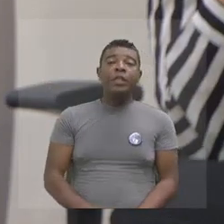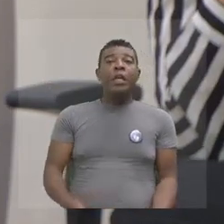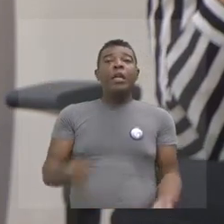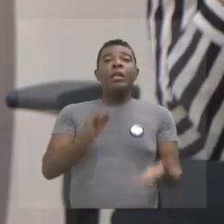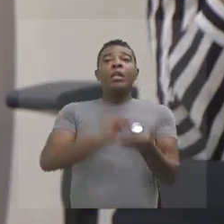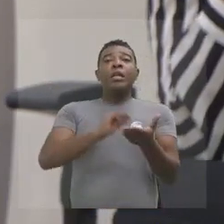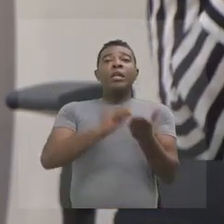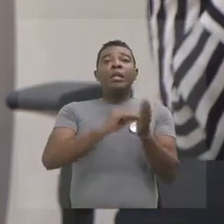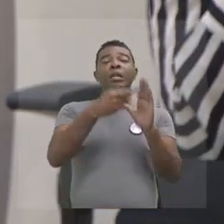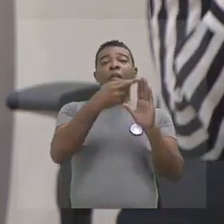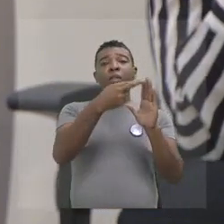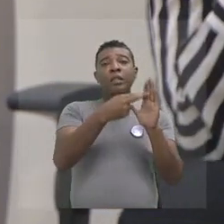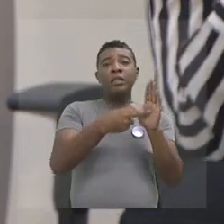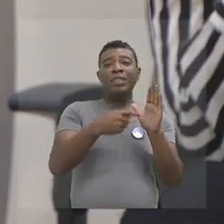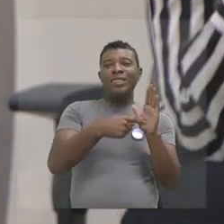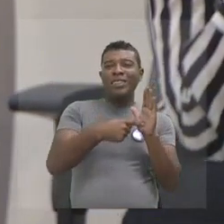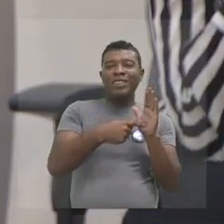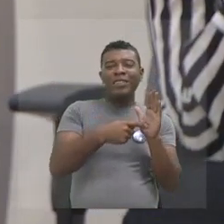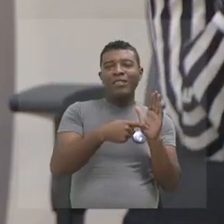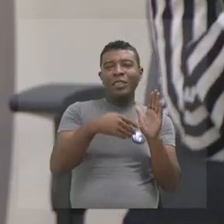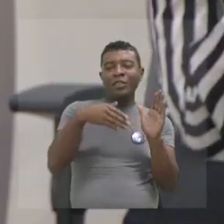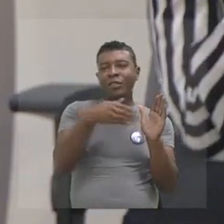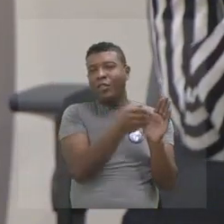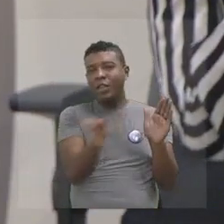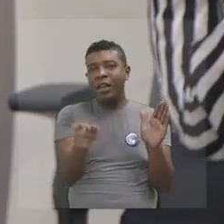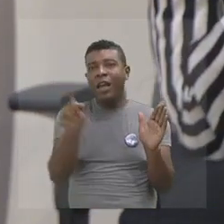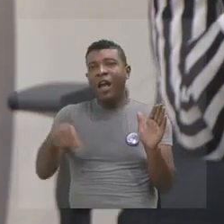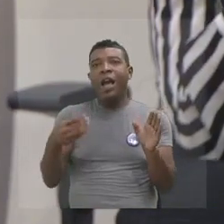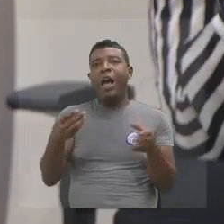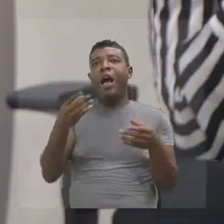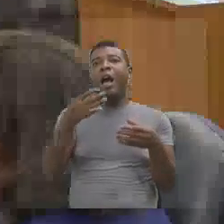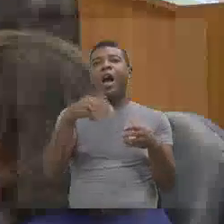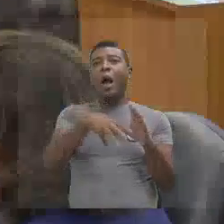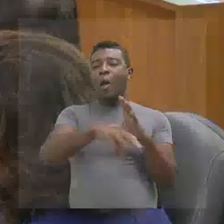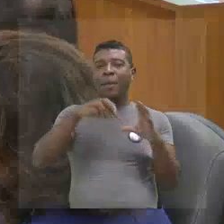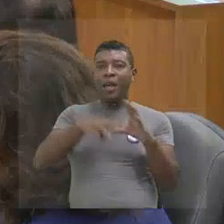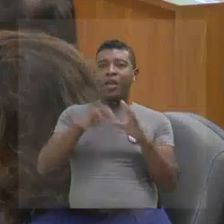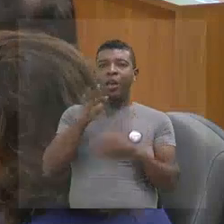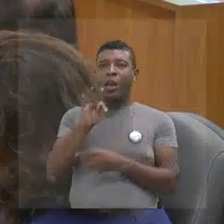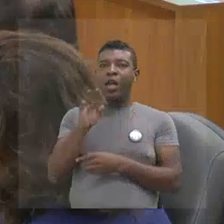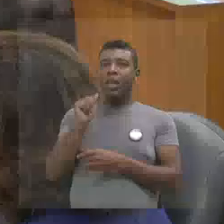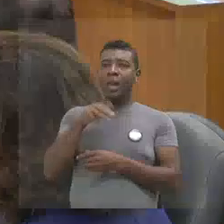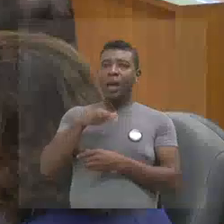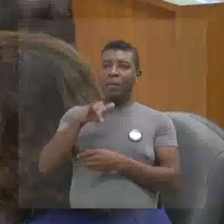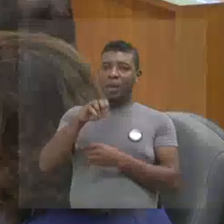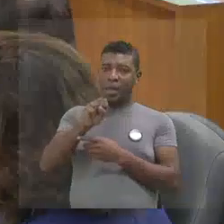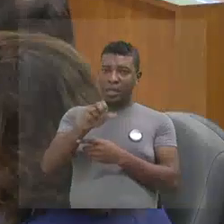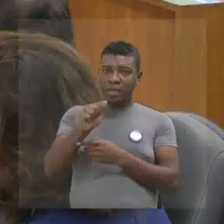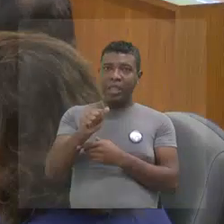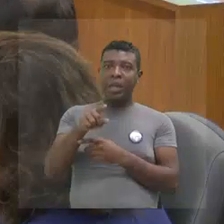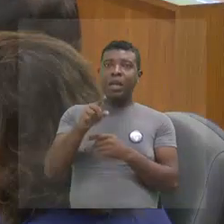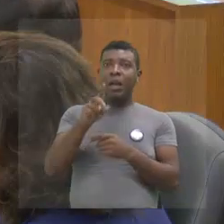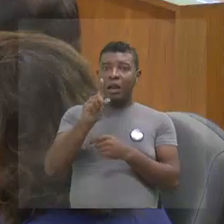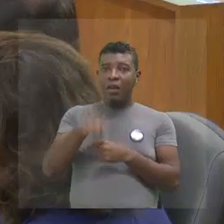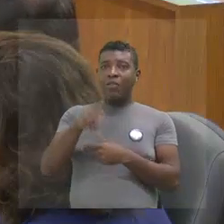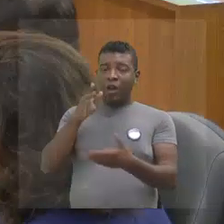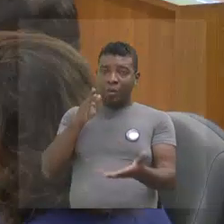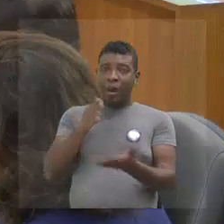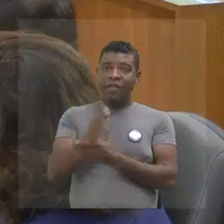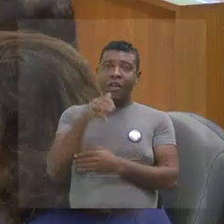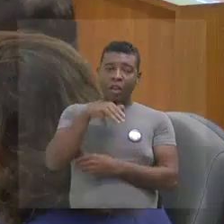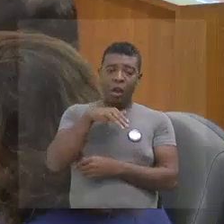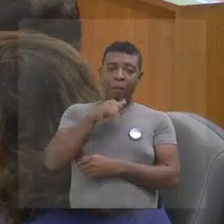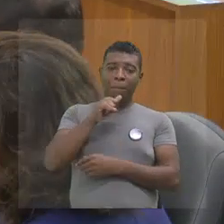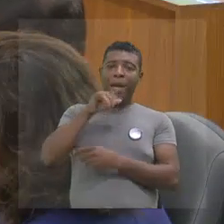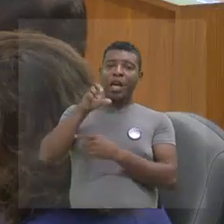de processo de licenciamento que você menciona né a mineradora Tâmisa é que foi aprovado no conselho de política ambiental em maio do ano